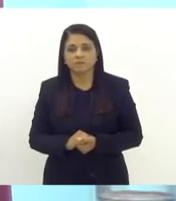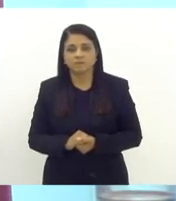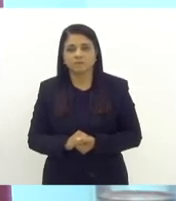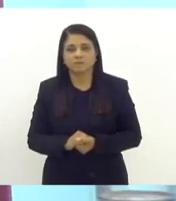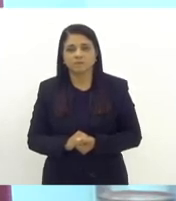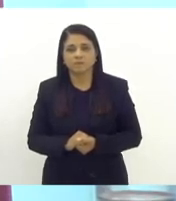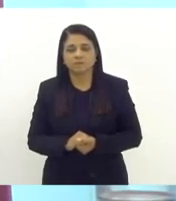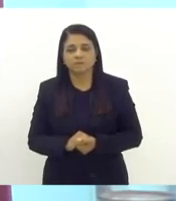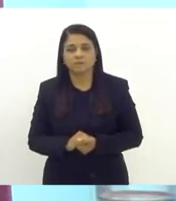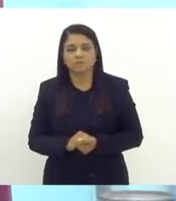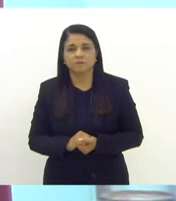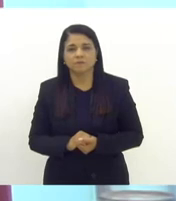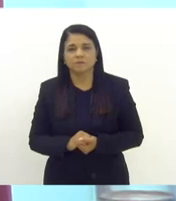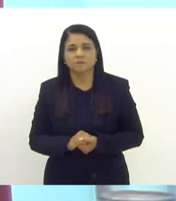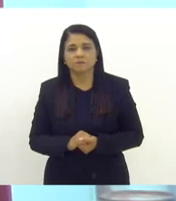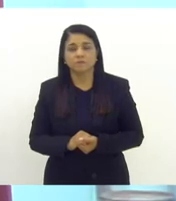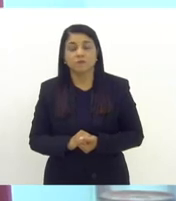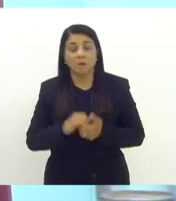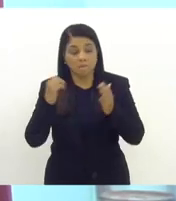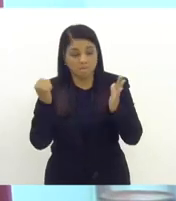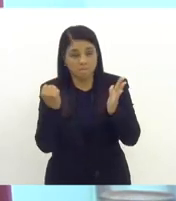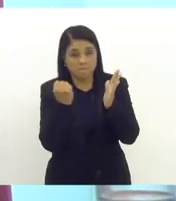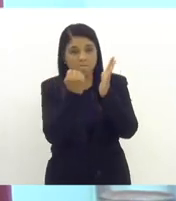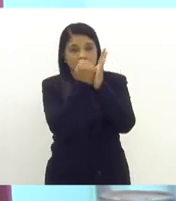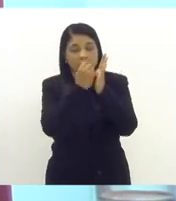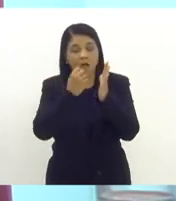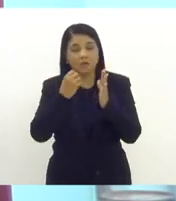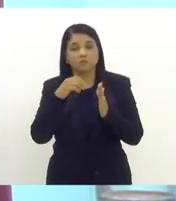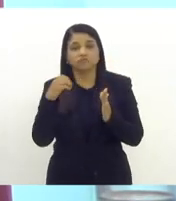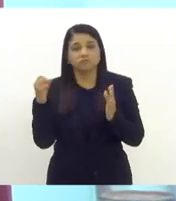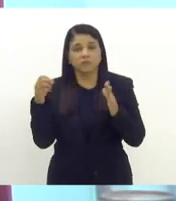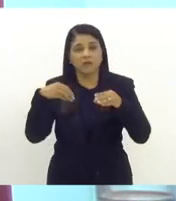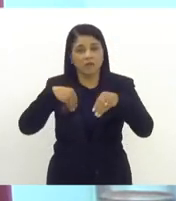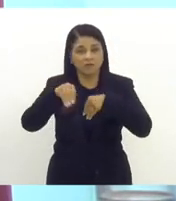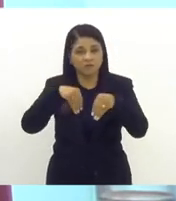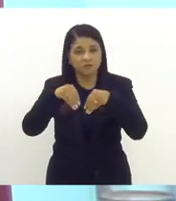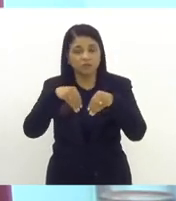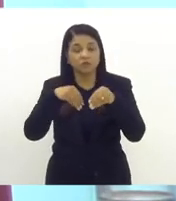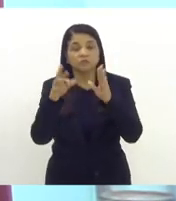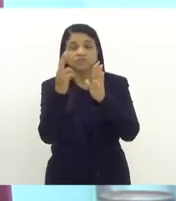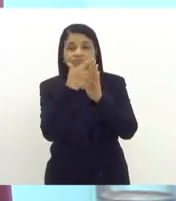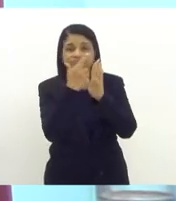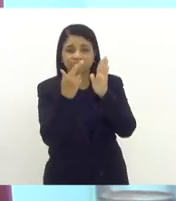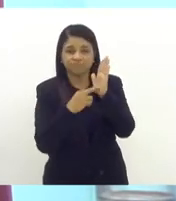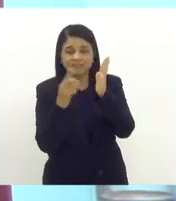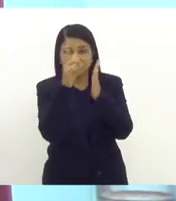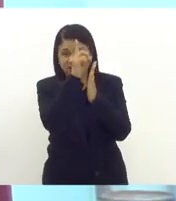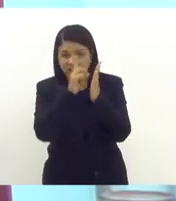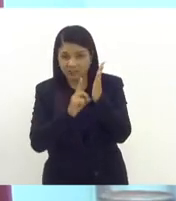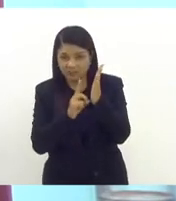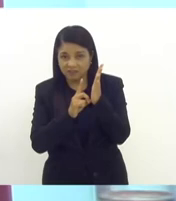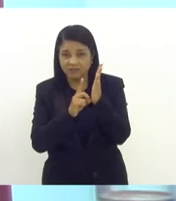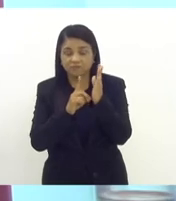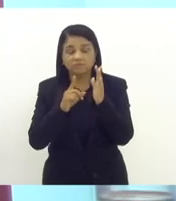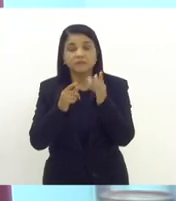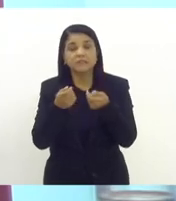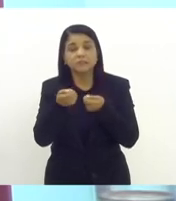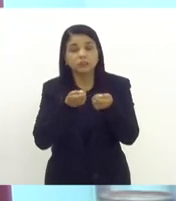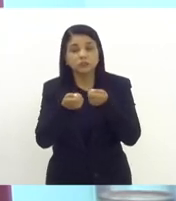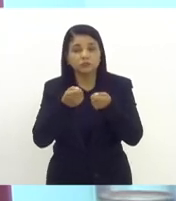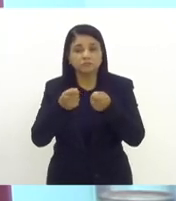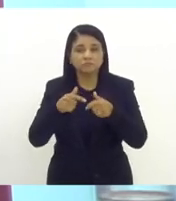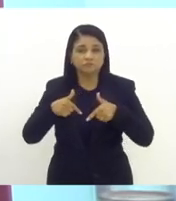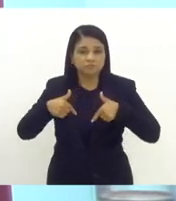dá-se o nome amar de marco regulatório conjunto de normas leis e diretrizes que regulam serviços de utilidade pública